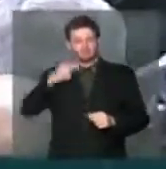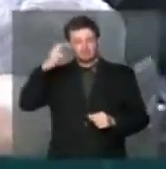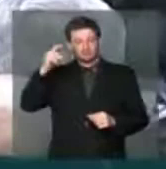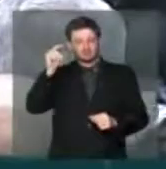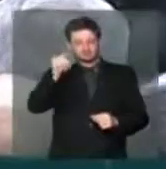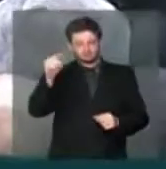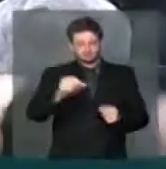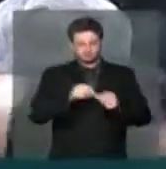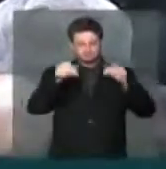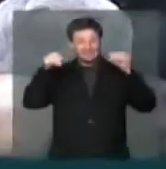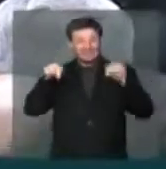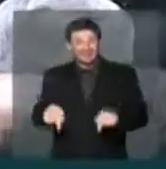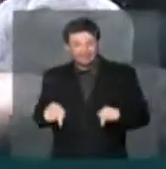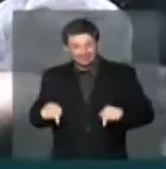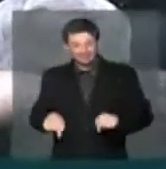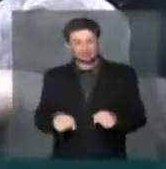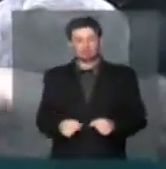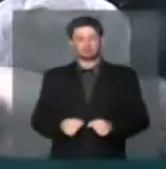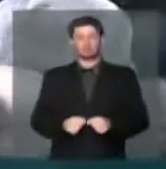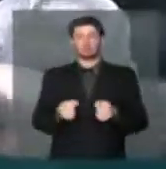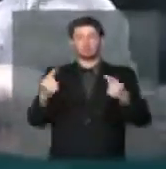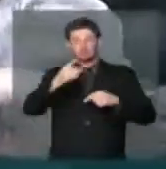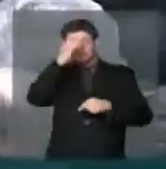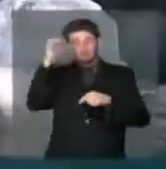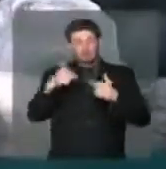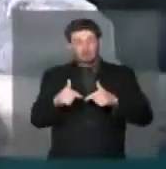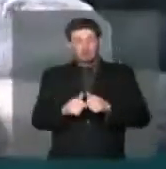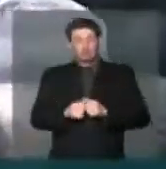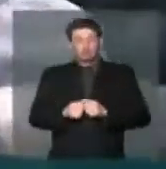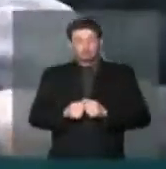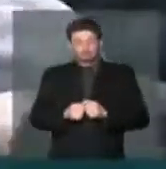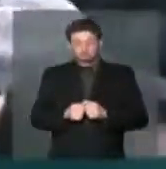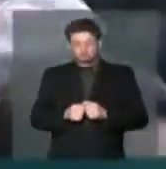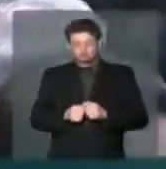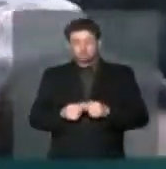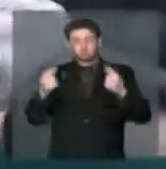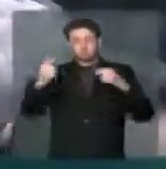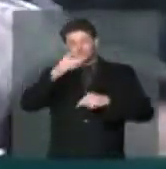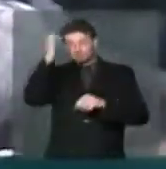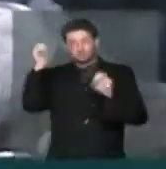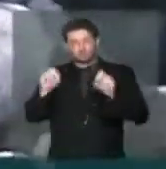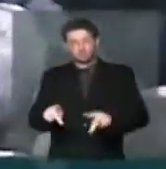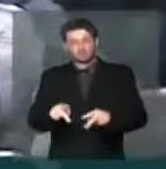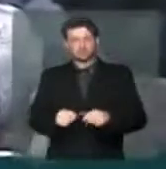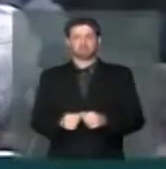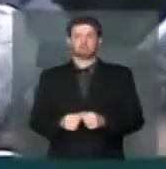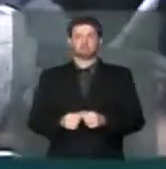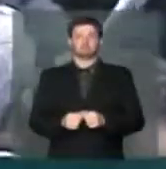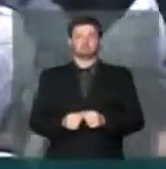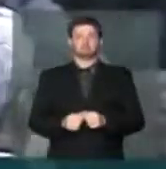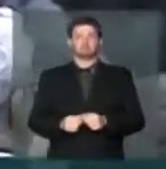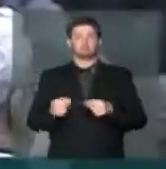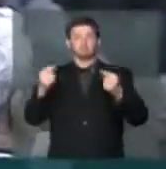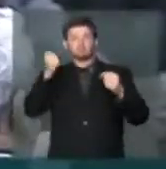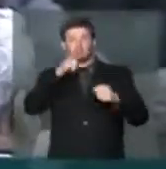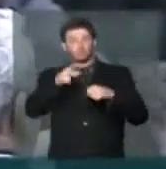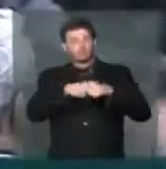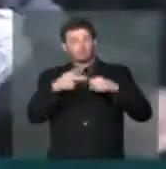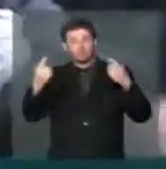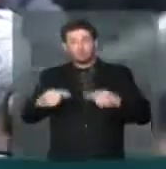vergonha que está sendo votada aqui contra os trabalhadores, contra os aposentados, contra as